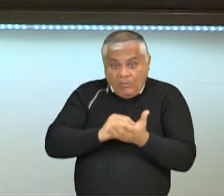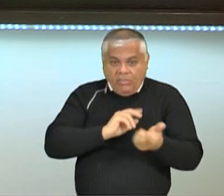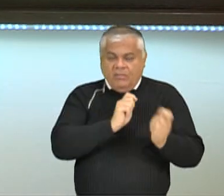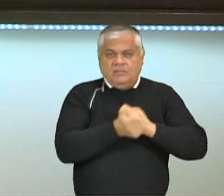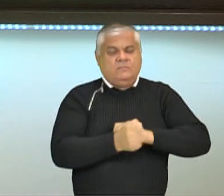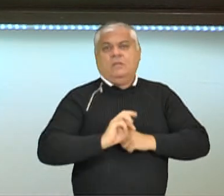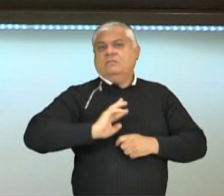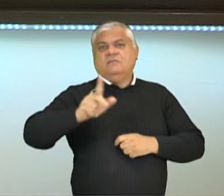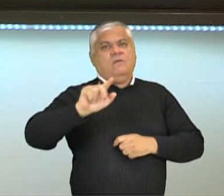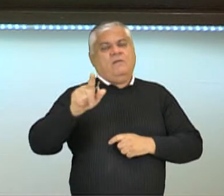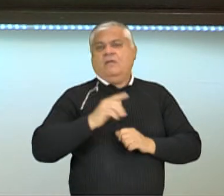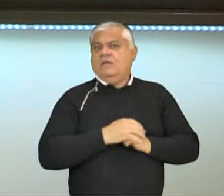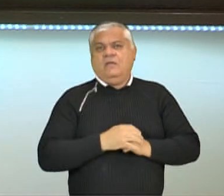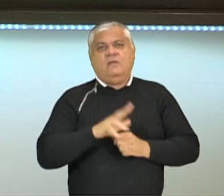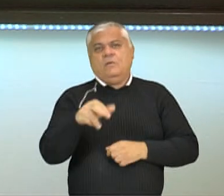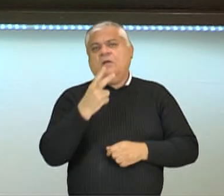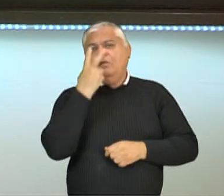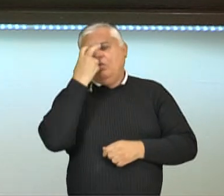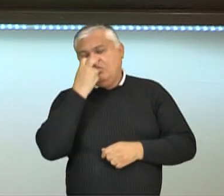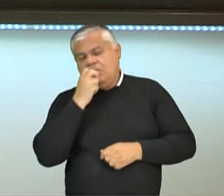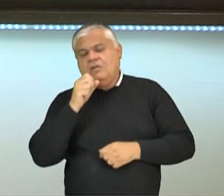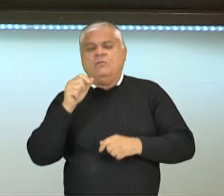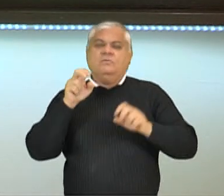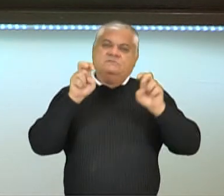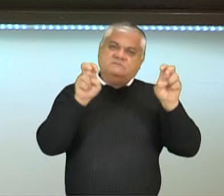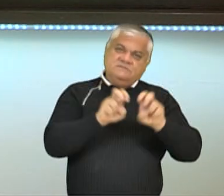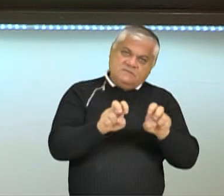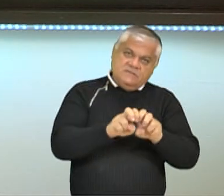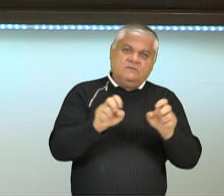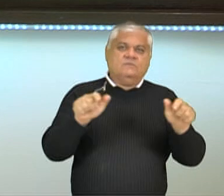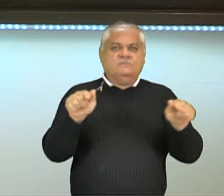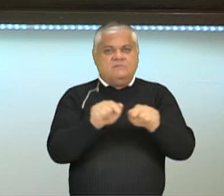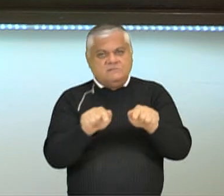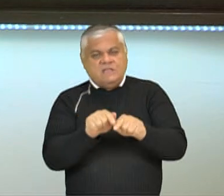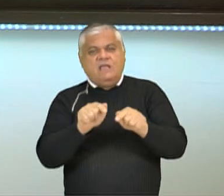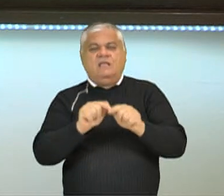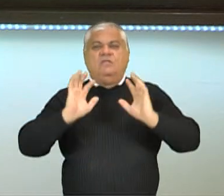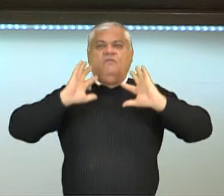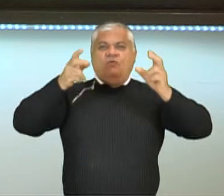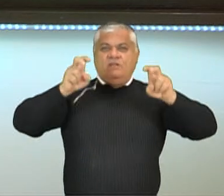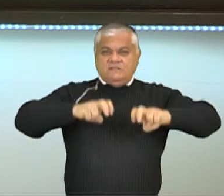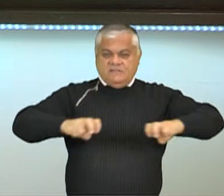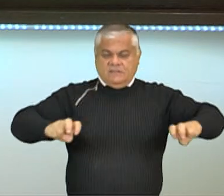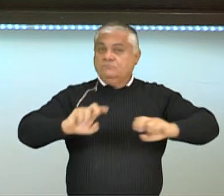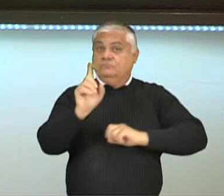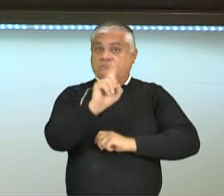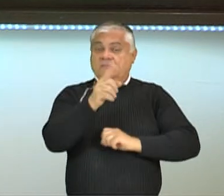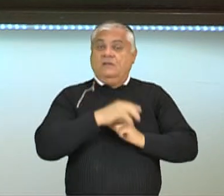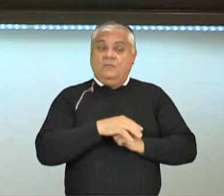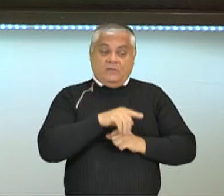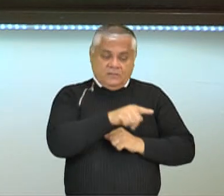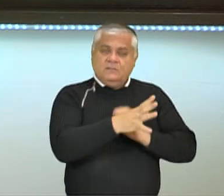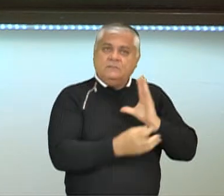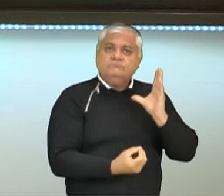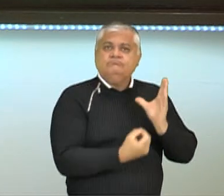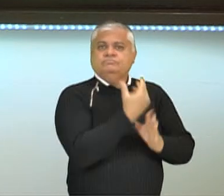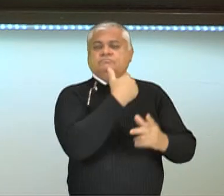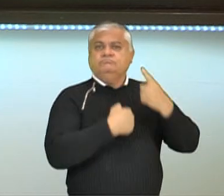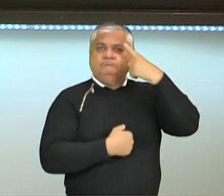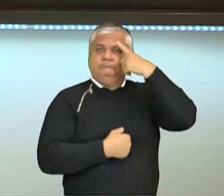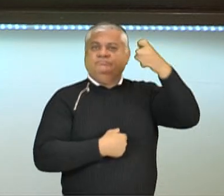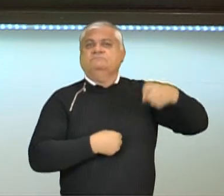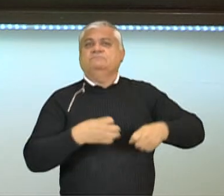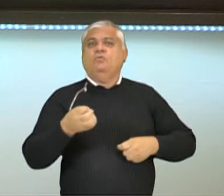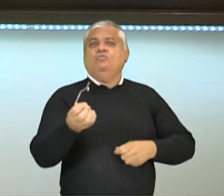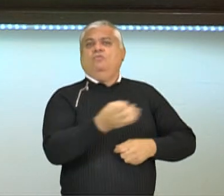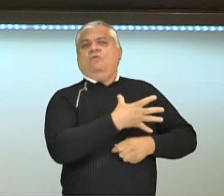citar o futebol de 7, futebol de 5, o vôlei sentado. Não. Ele foi criado a